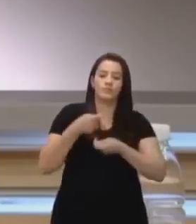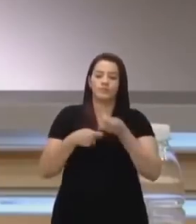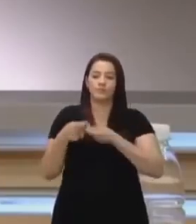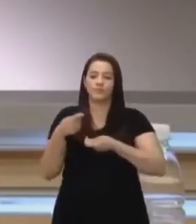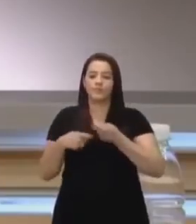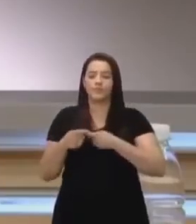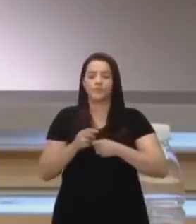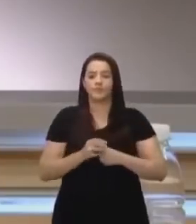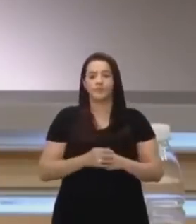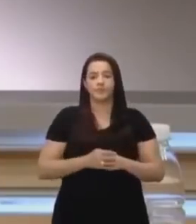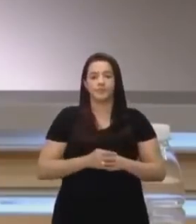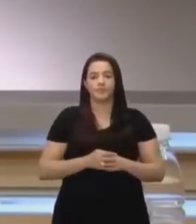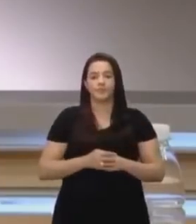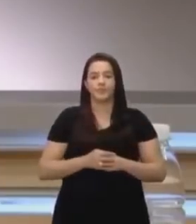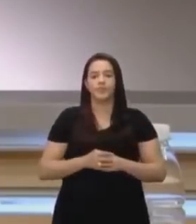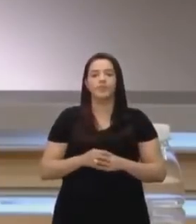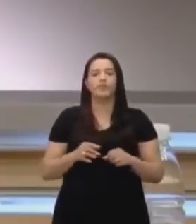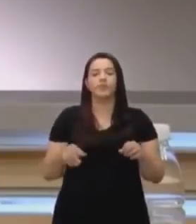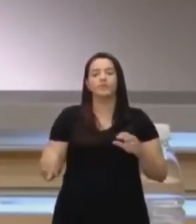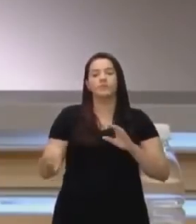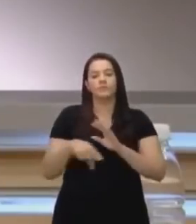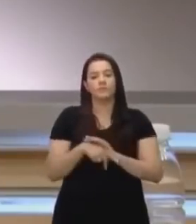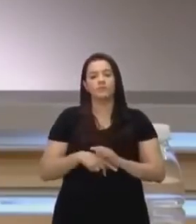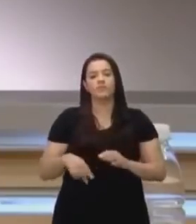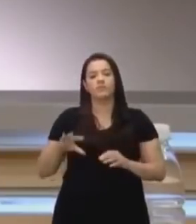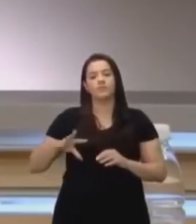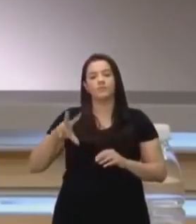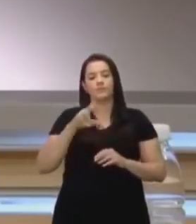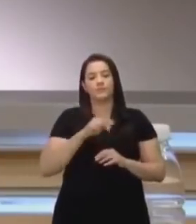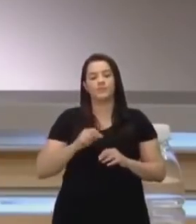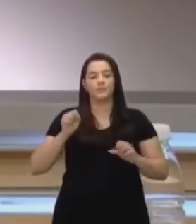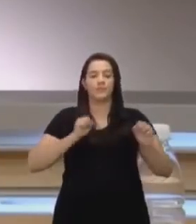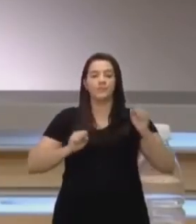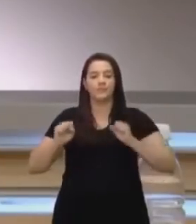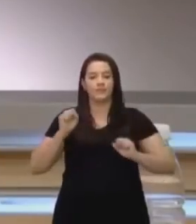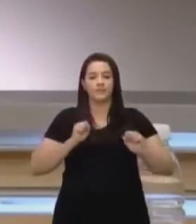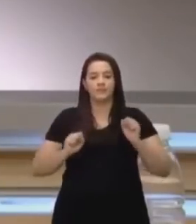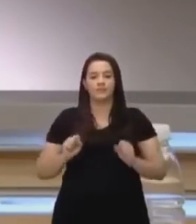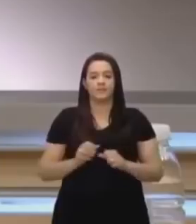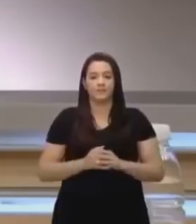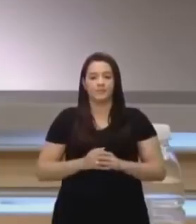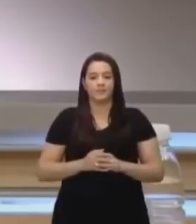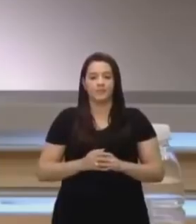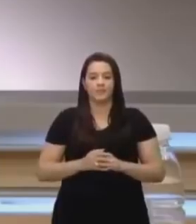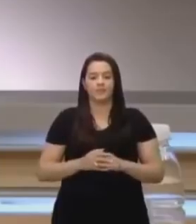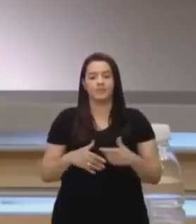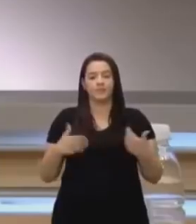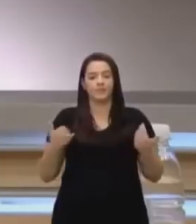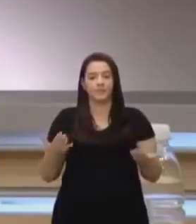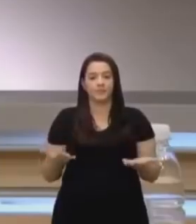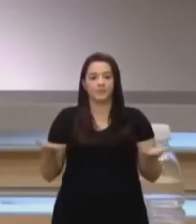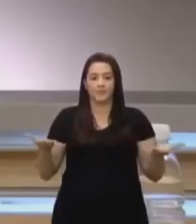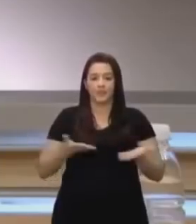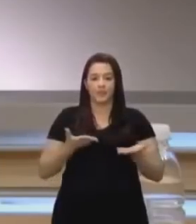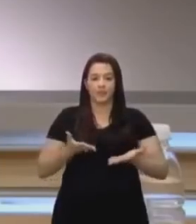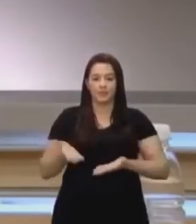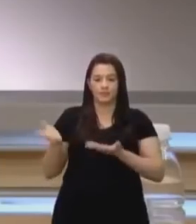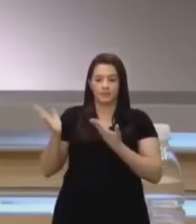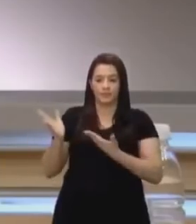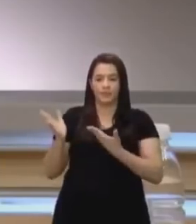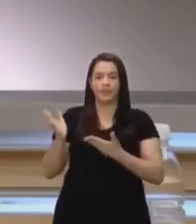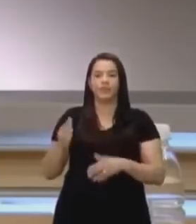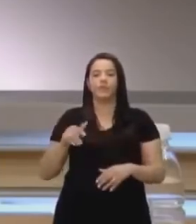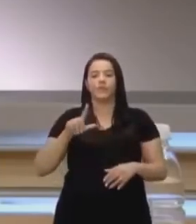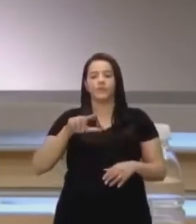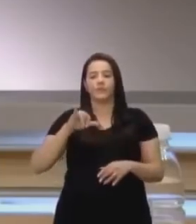que acabam originando essa expectativa. Então, eu passo a palavra agora para